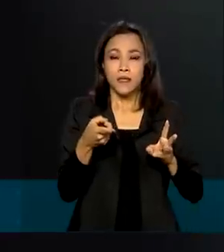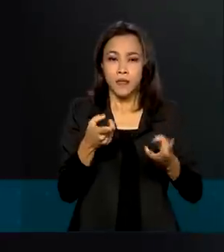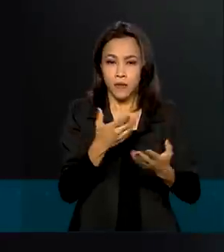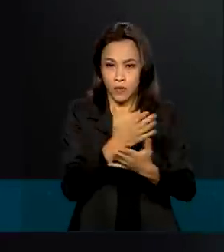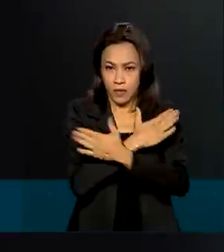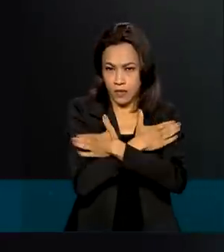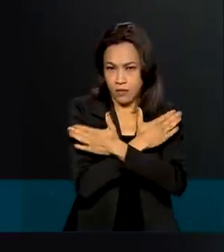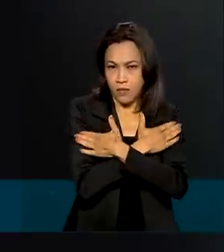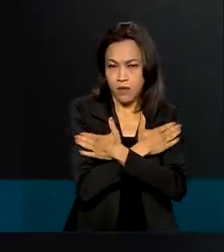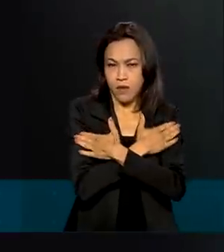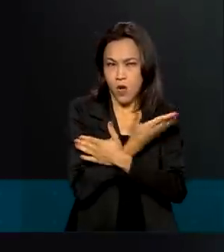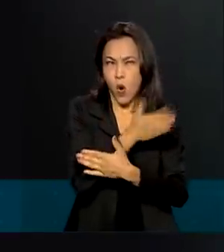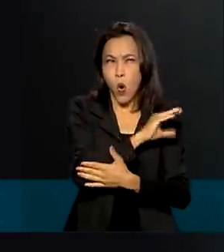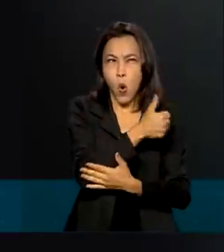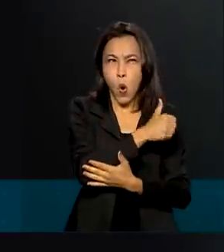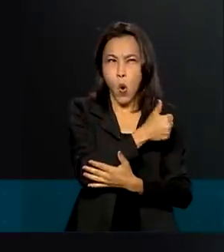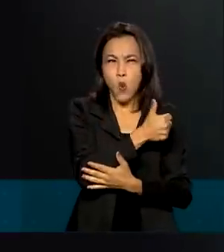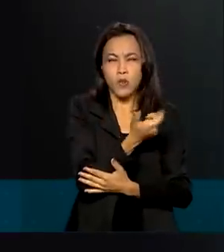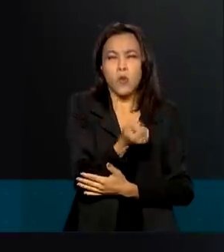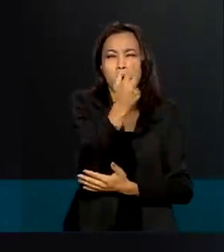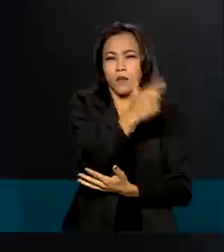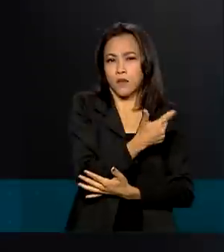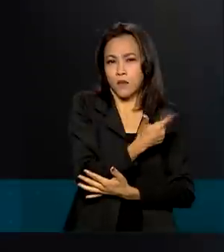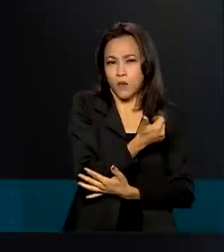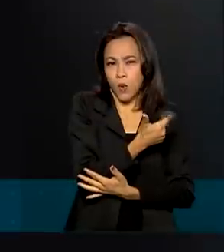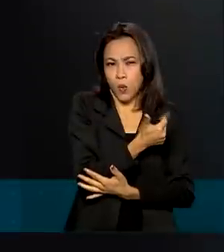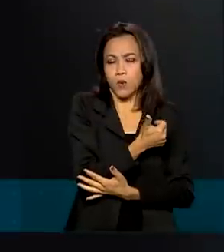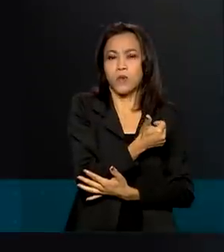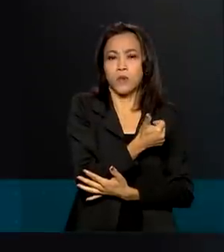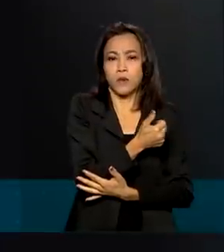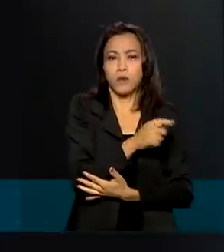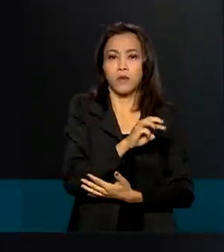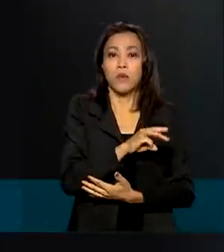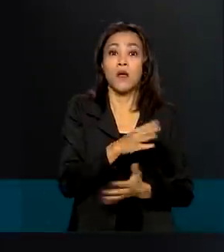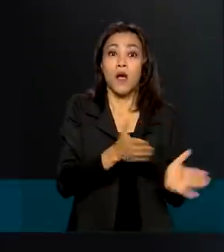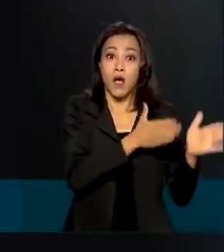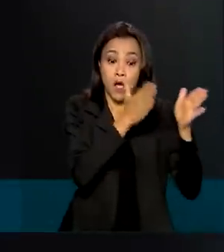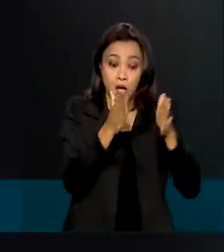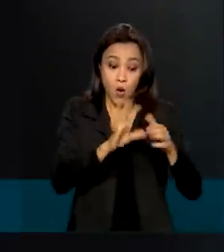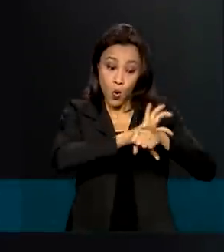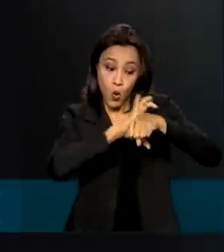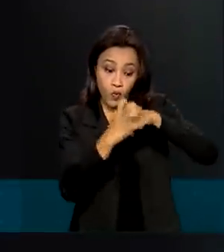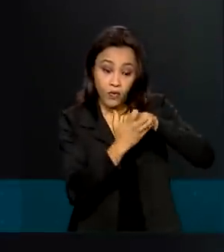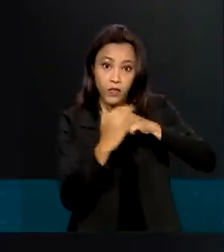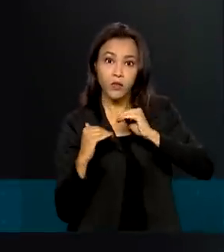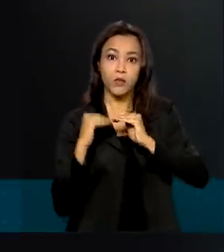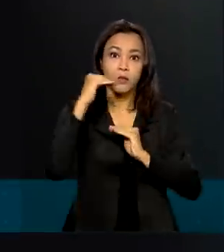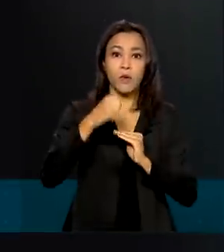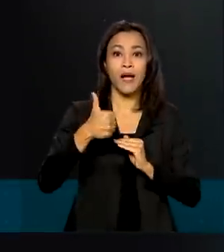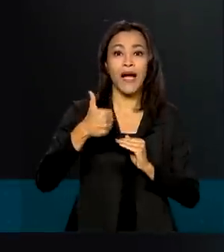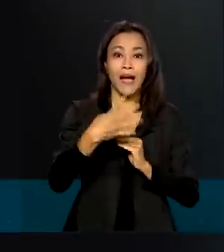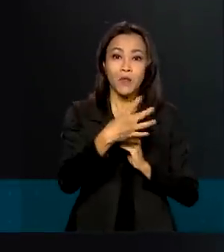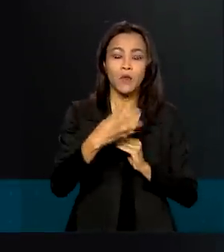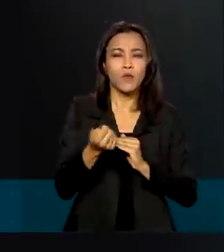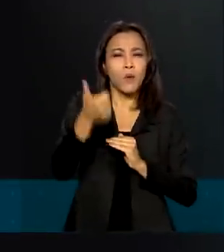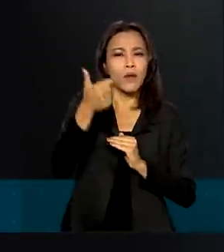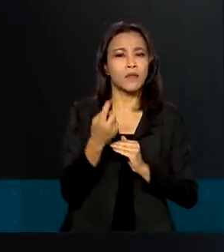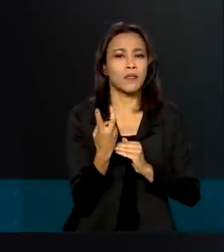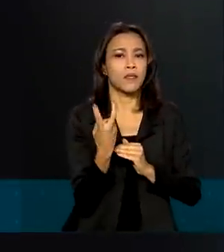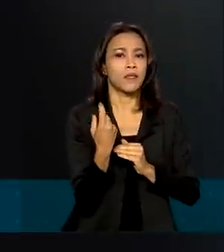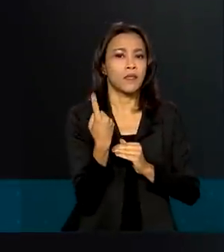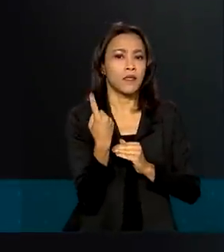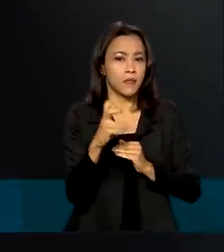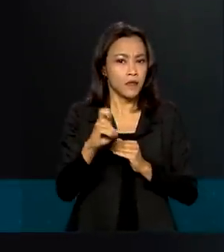quando nós chegamos era 11:30 quase 12 com covid foi a 14,9 quase